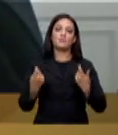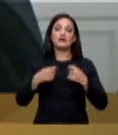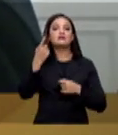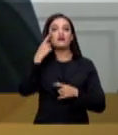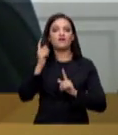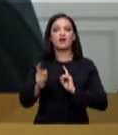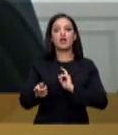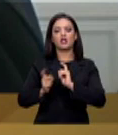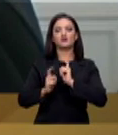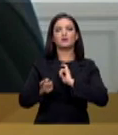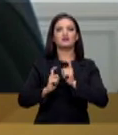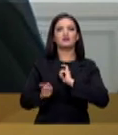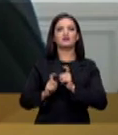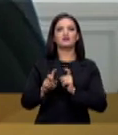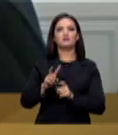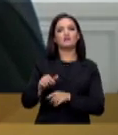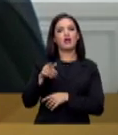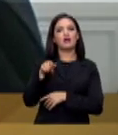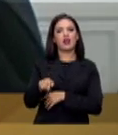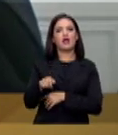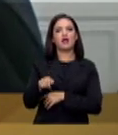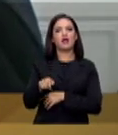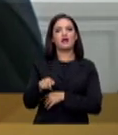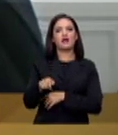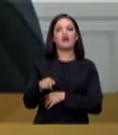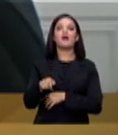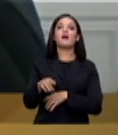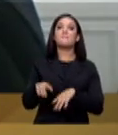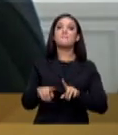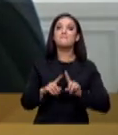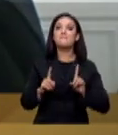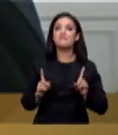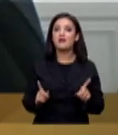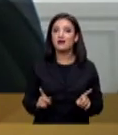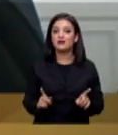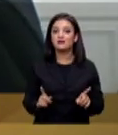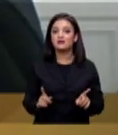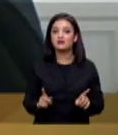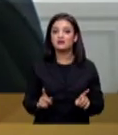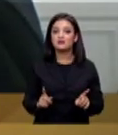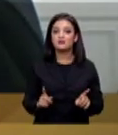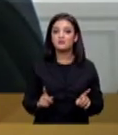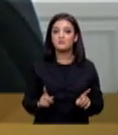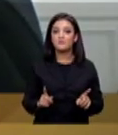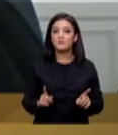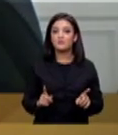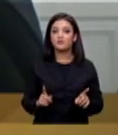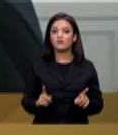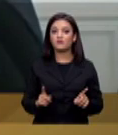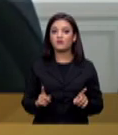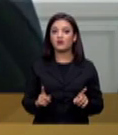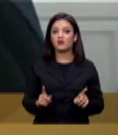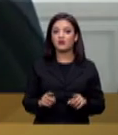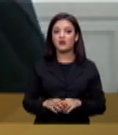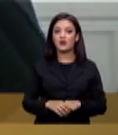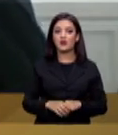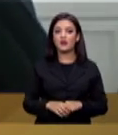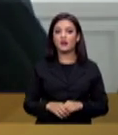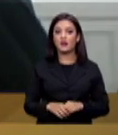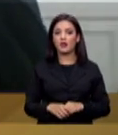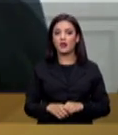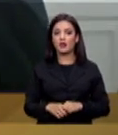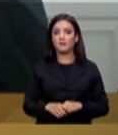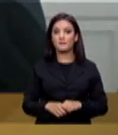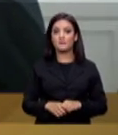responsabilizado. O gestor deve ser responsabilizado. Agora, não seria possível uma nova lei para